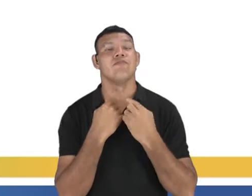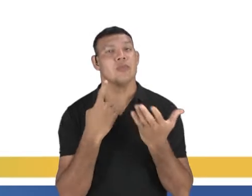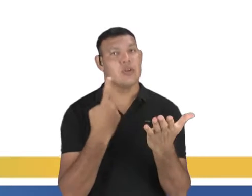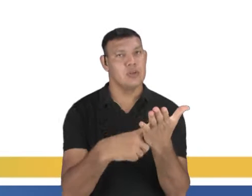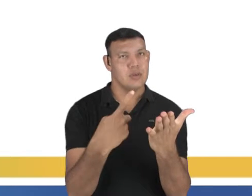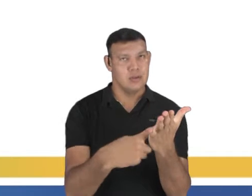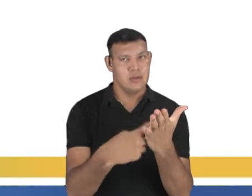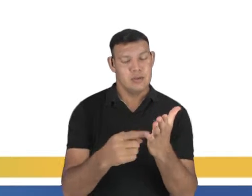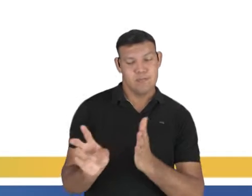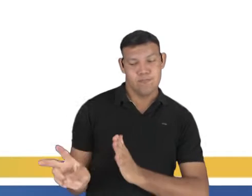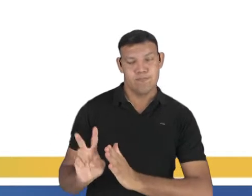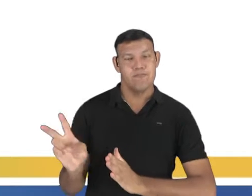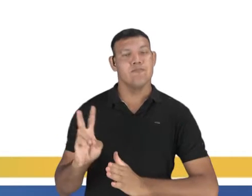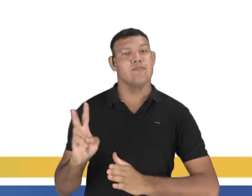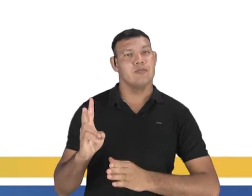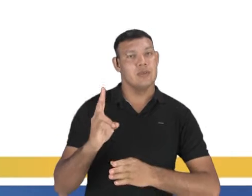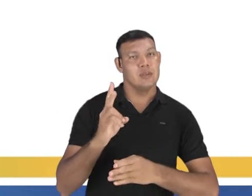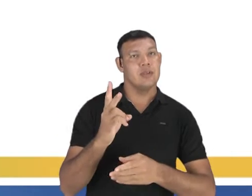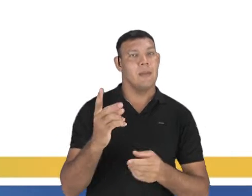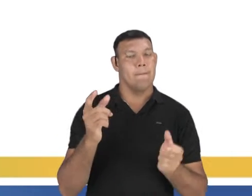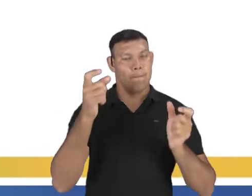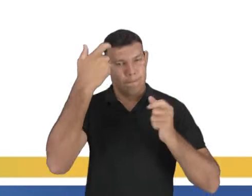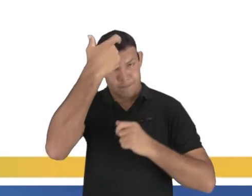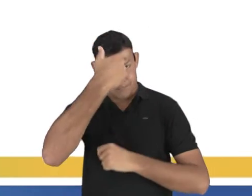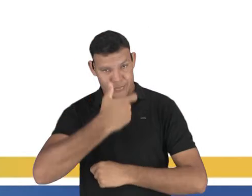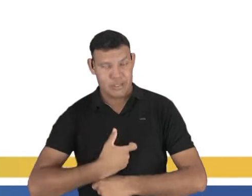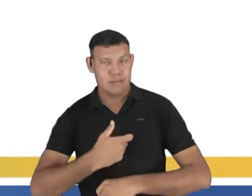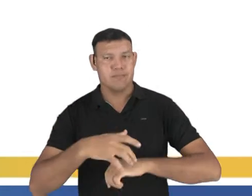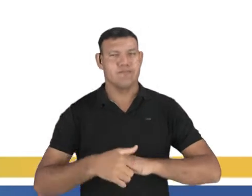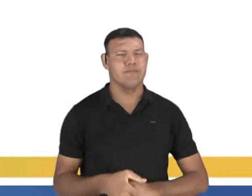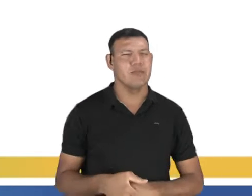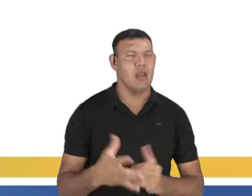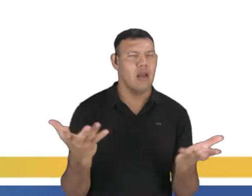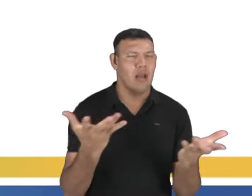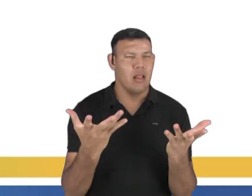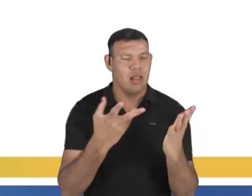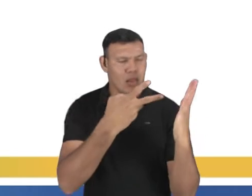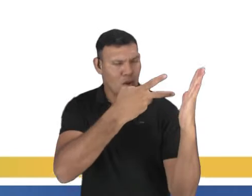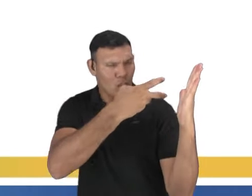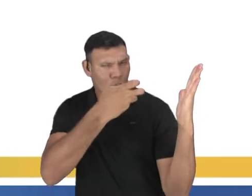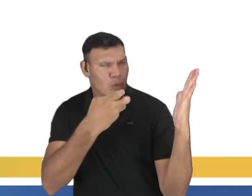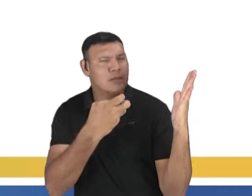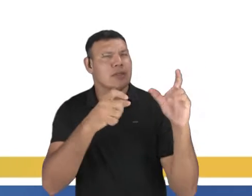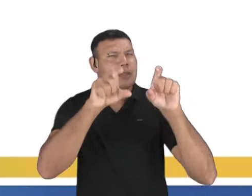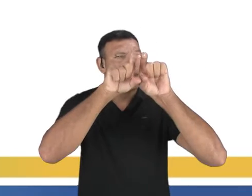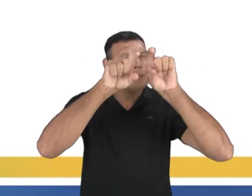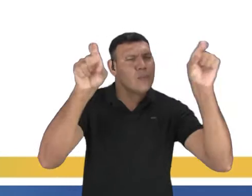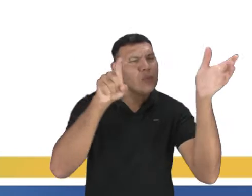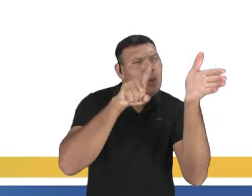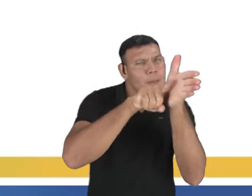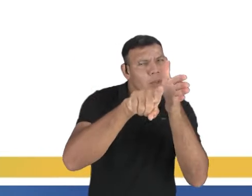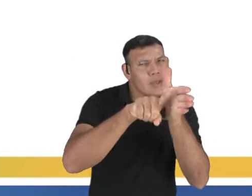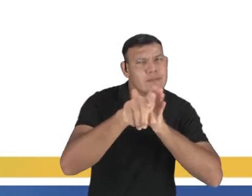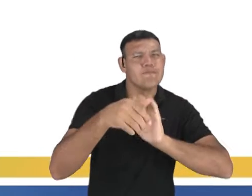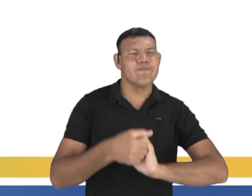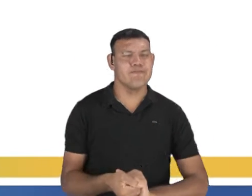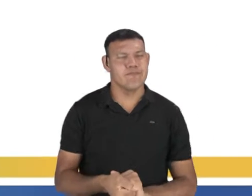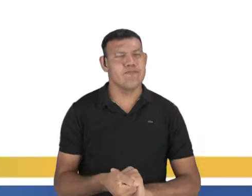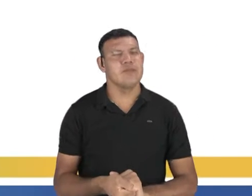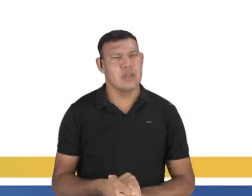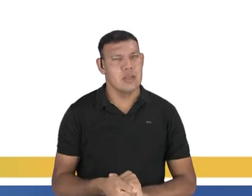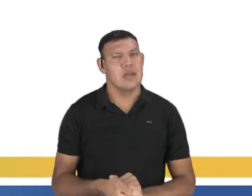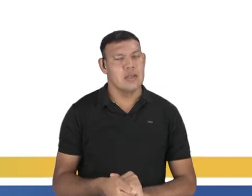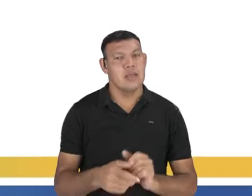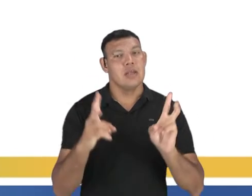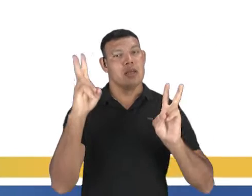acordo com os seus valores pessoais. Vamos interpretar o enunciado da questão, a